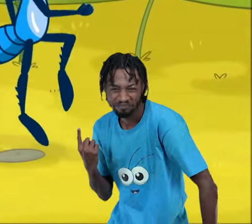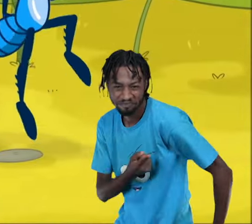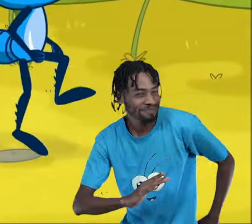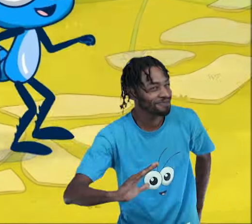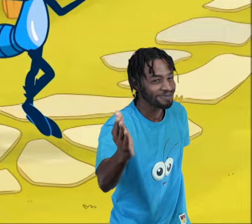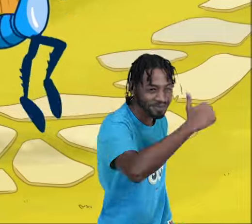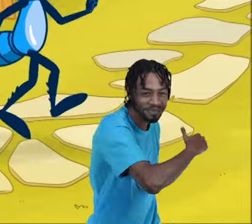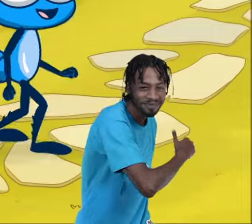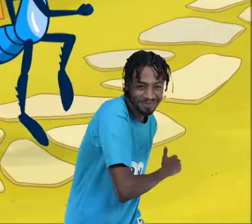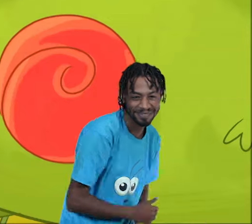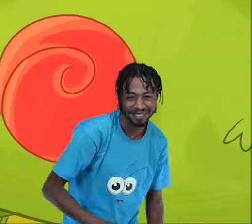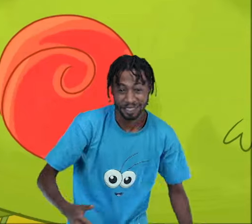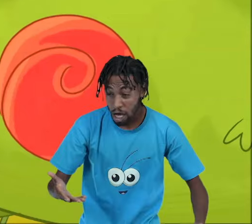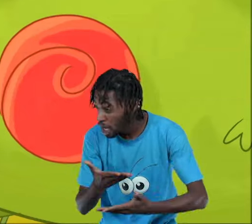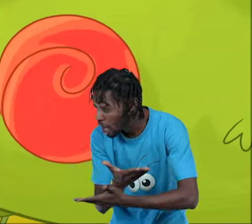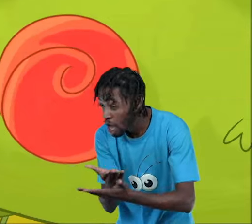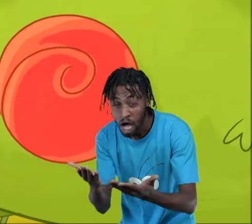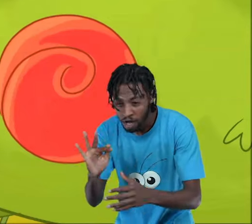gente, vem.